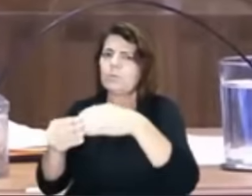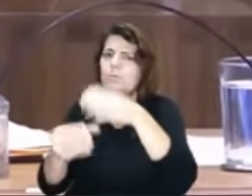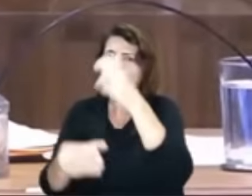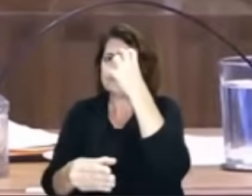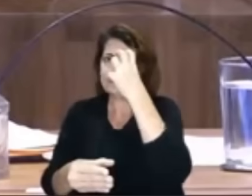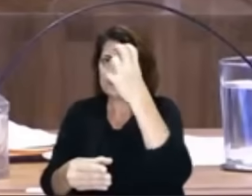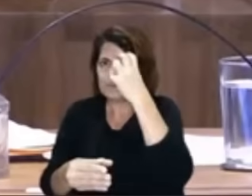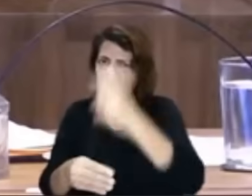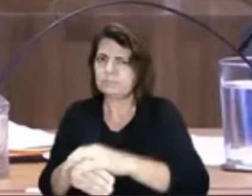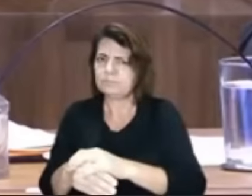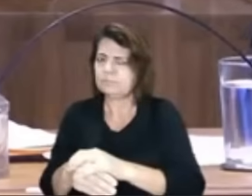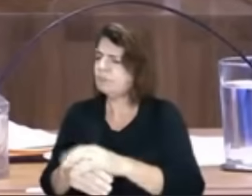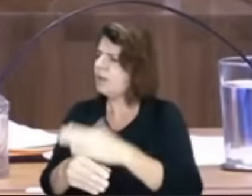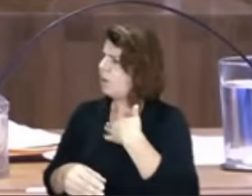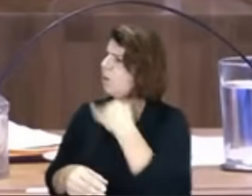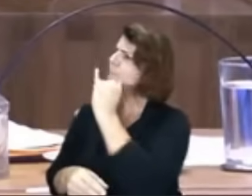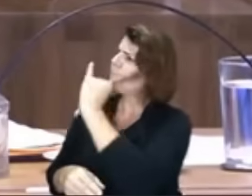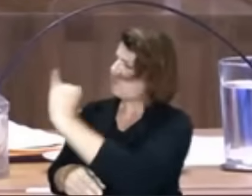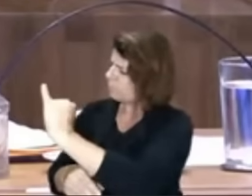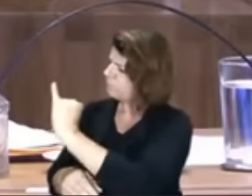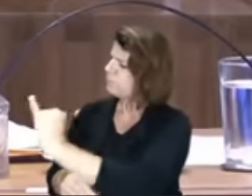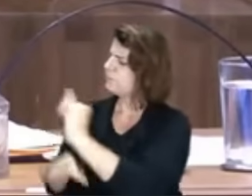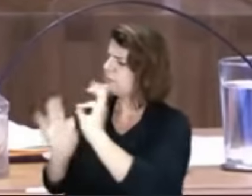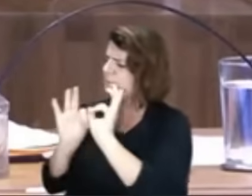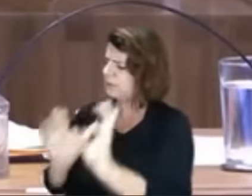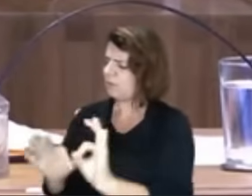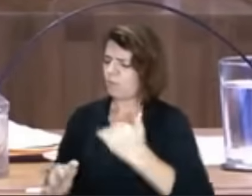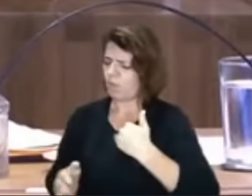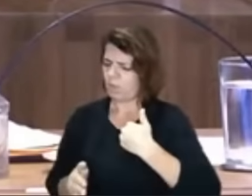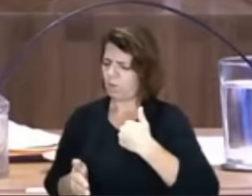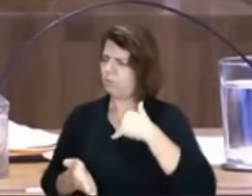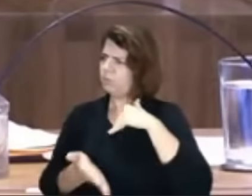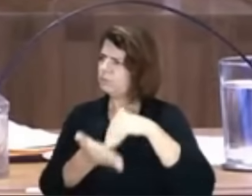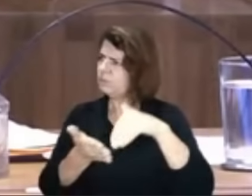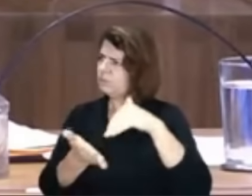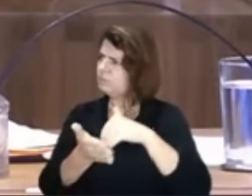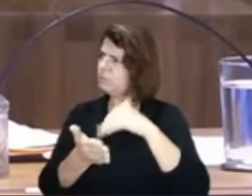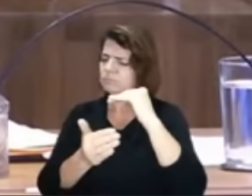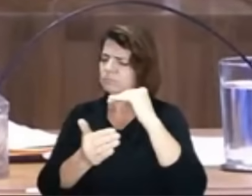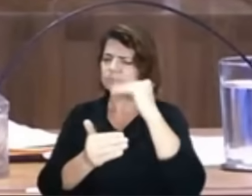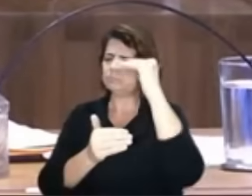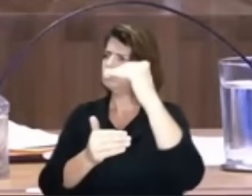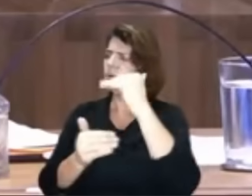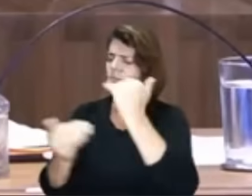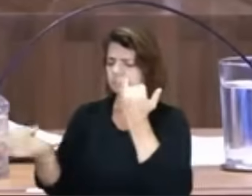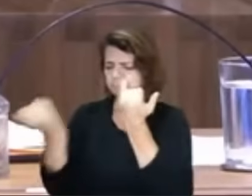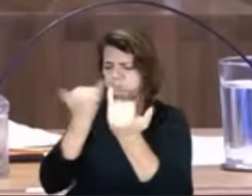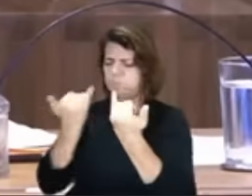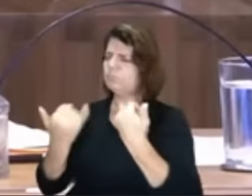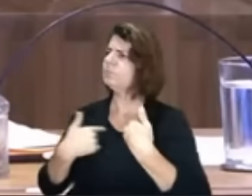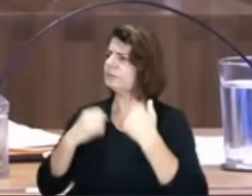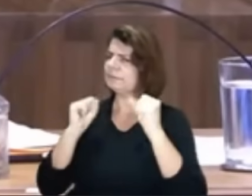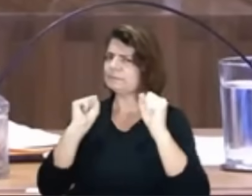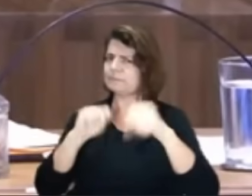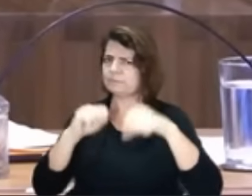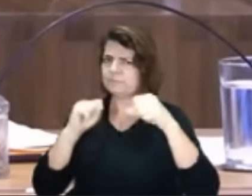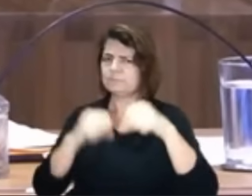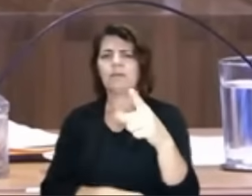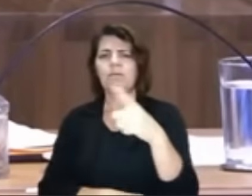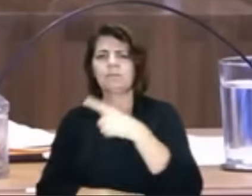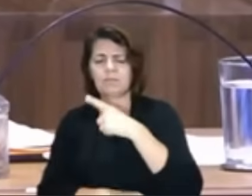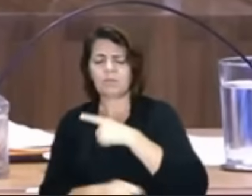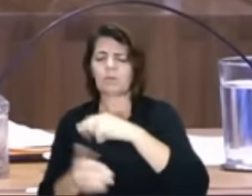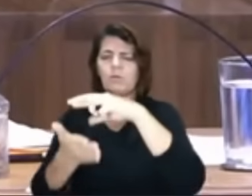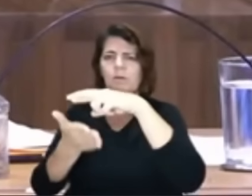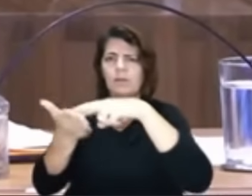pro senhor como lá como secretário executivo nós recebemos isso então nós tínhamos os relatórios que